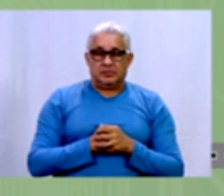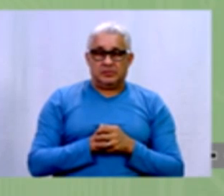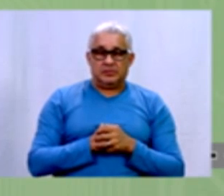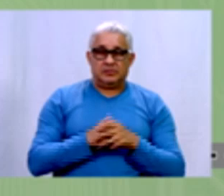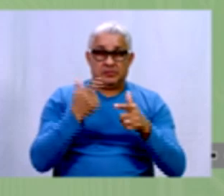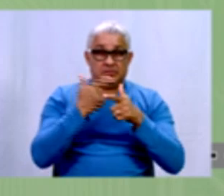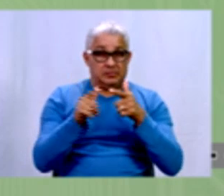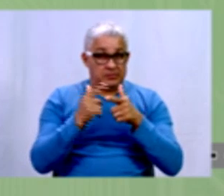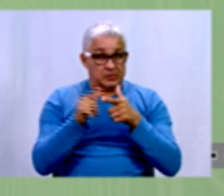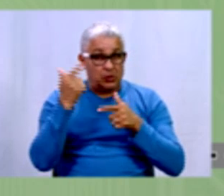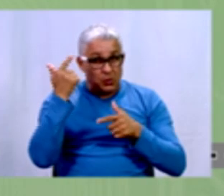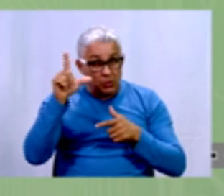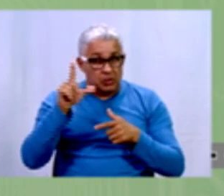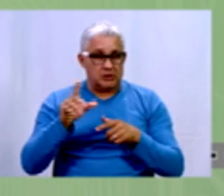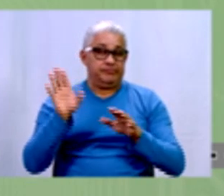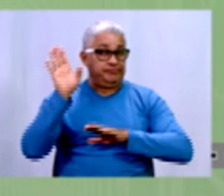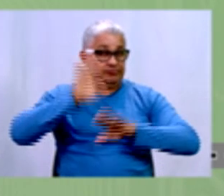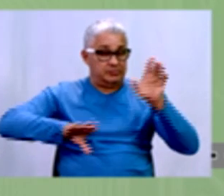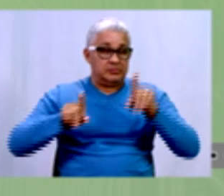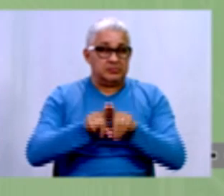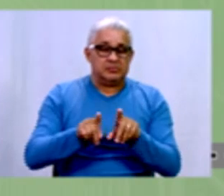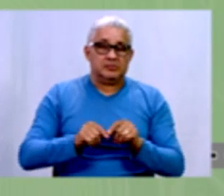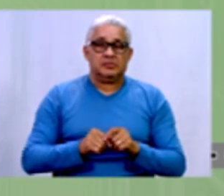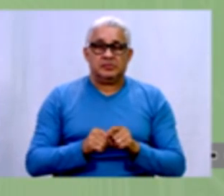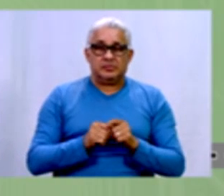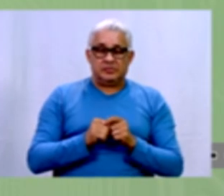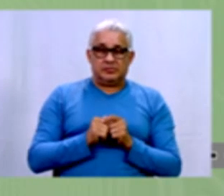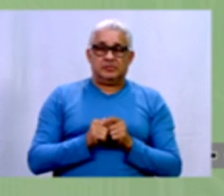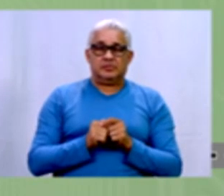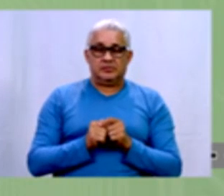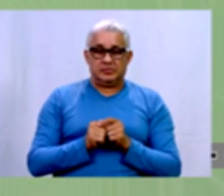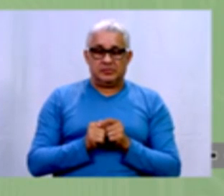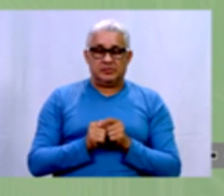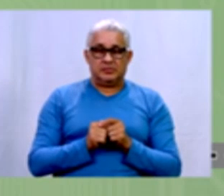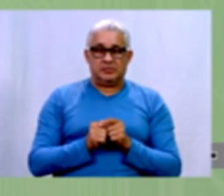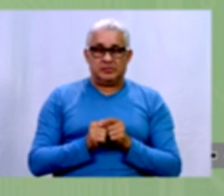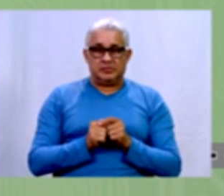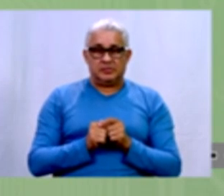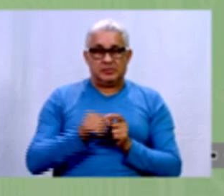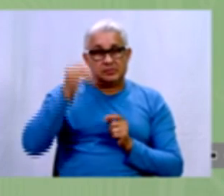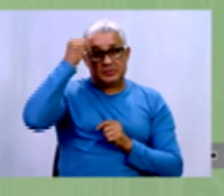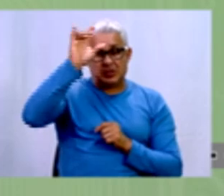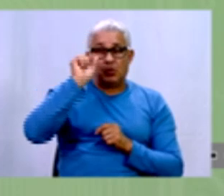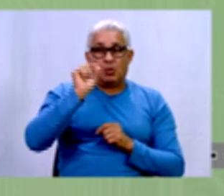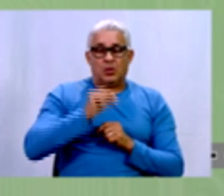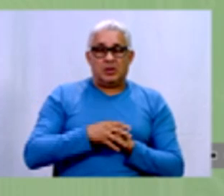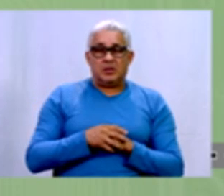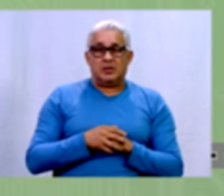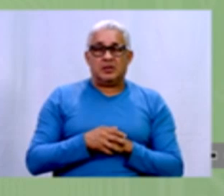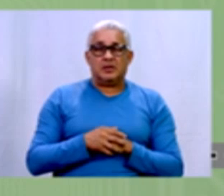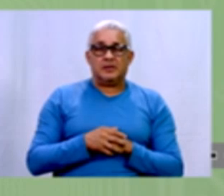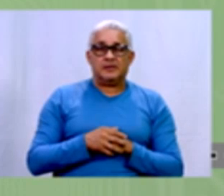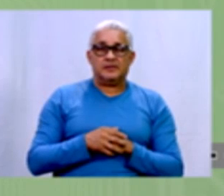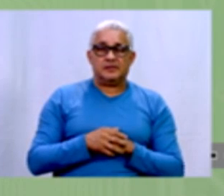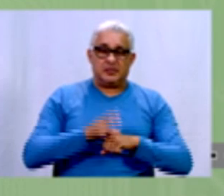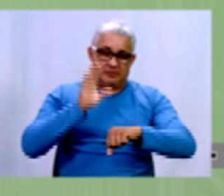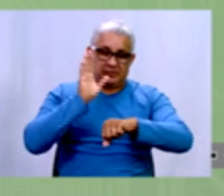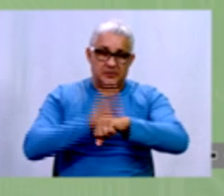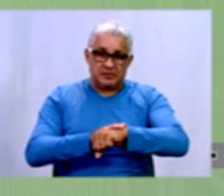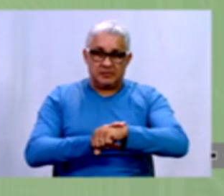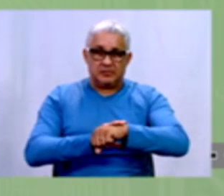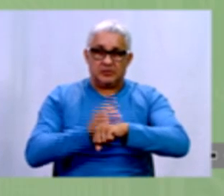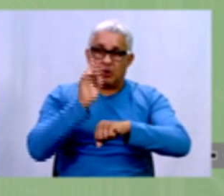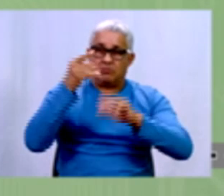que nós temos que tomar cuidado. Ou seja, não nos atermos simplesmente no tempo